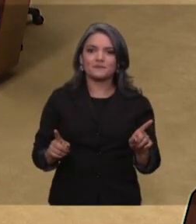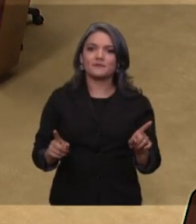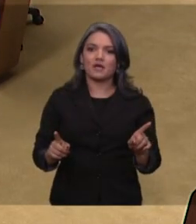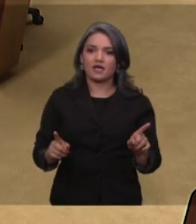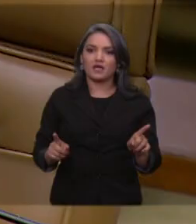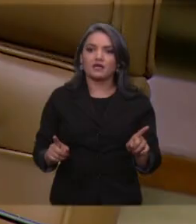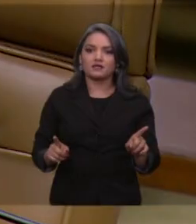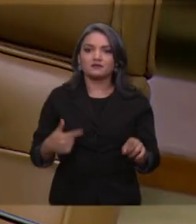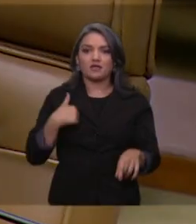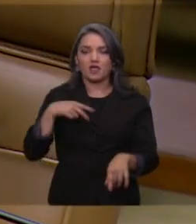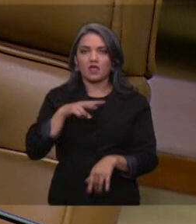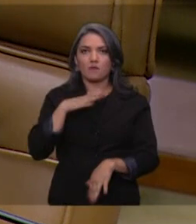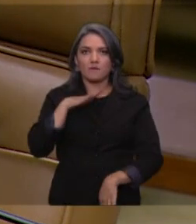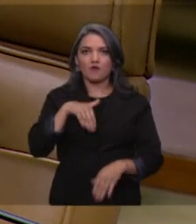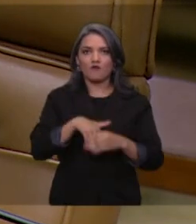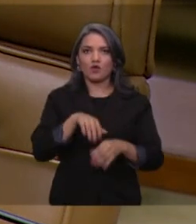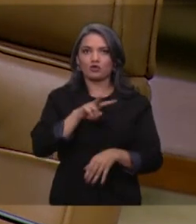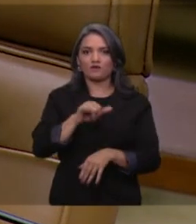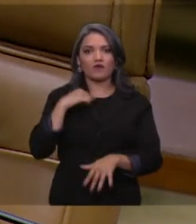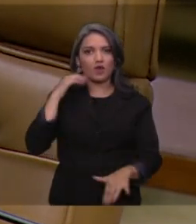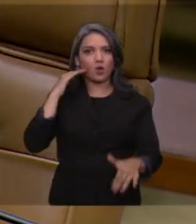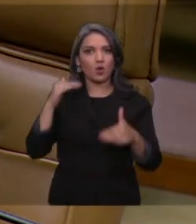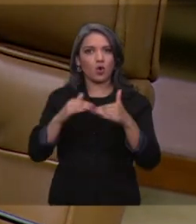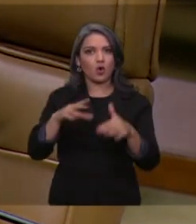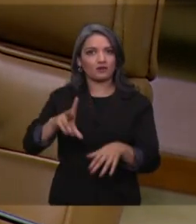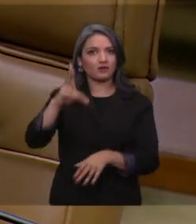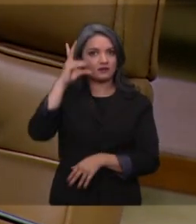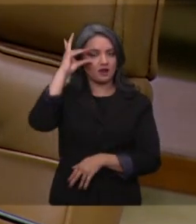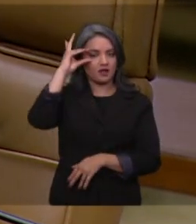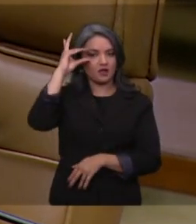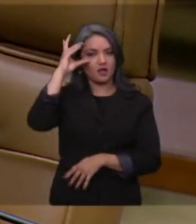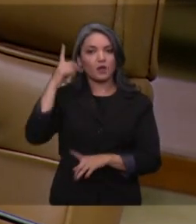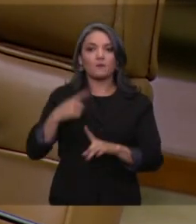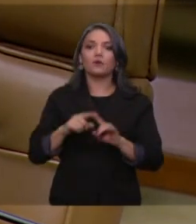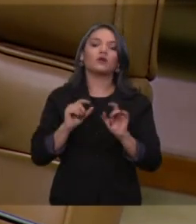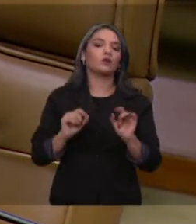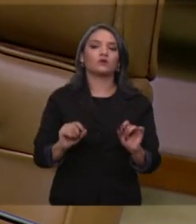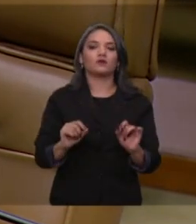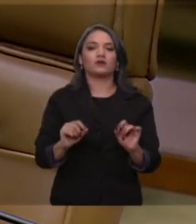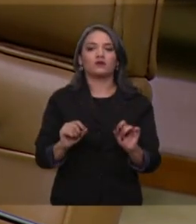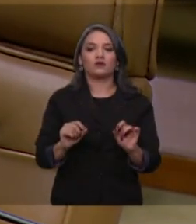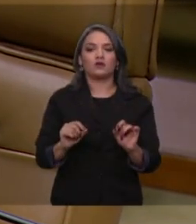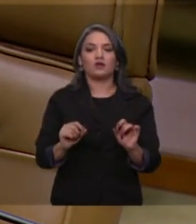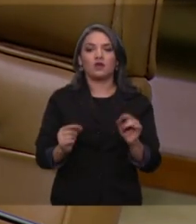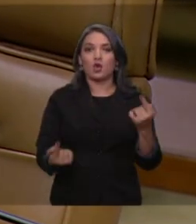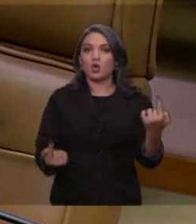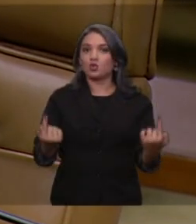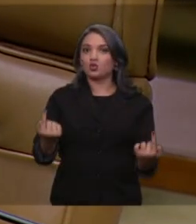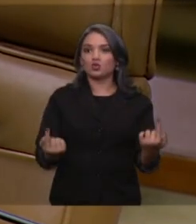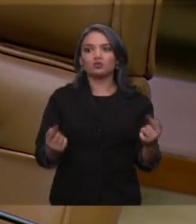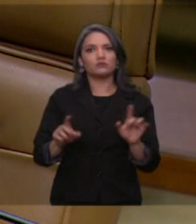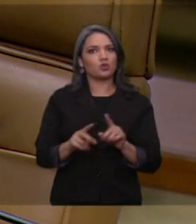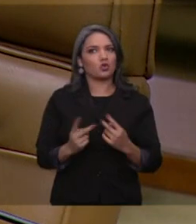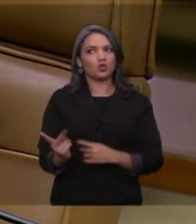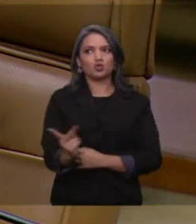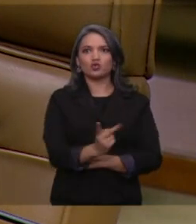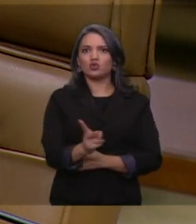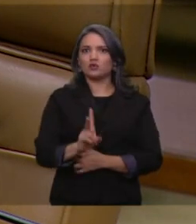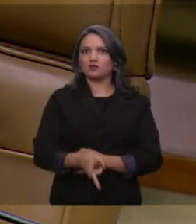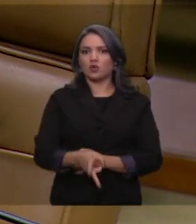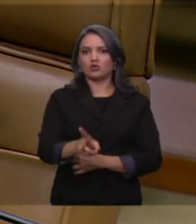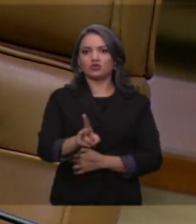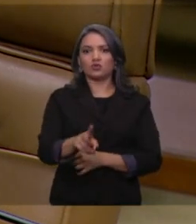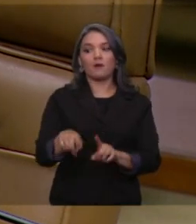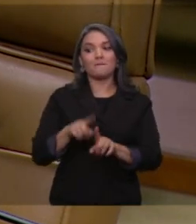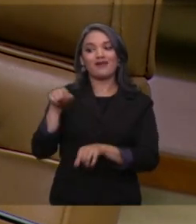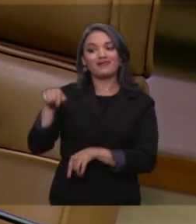divergência inaugurada pelo ministro André, no sentido de que ambas as espécies permanecem, só que também para a